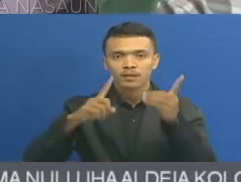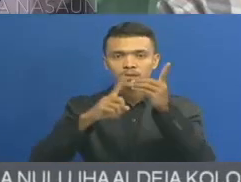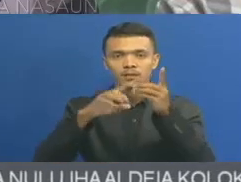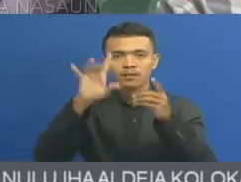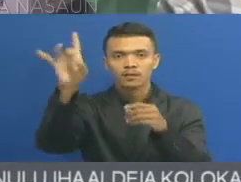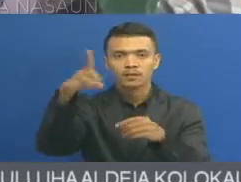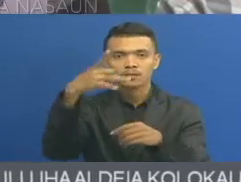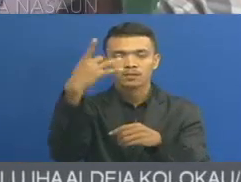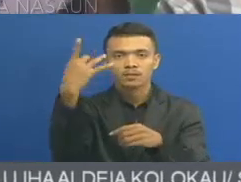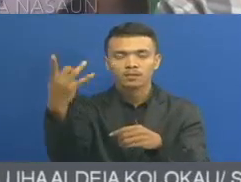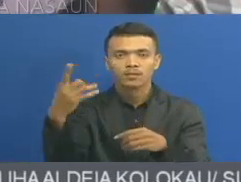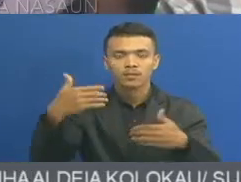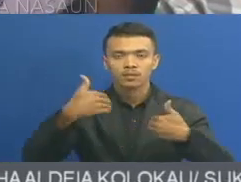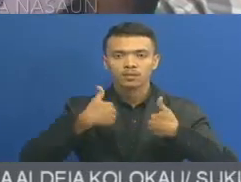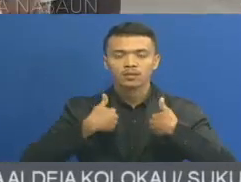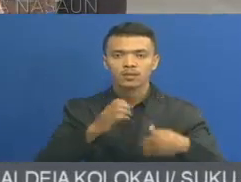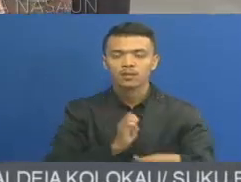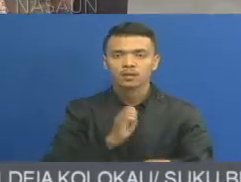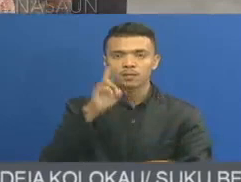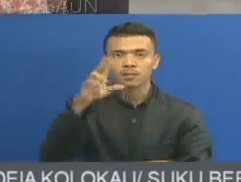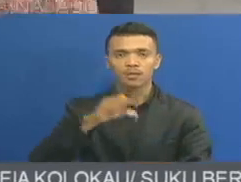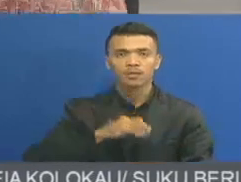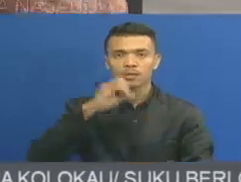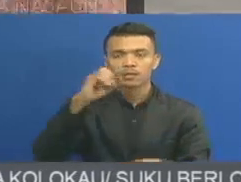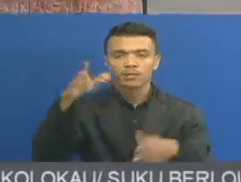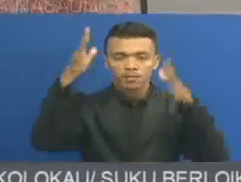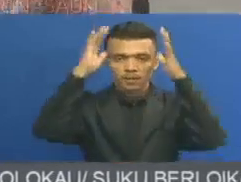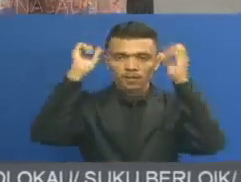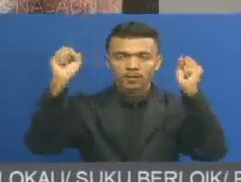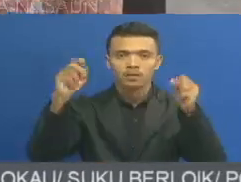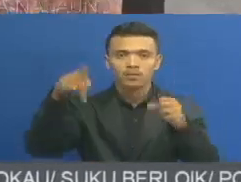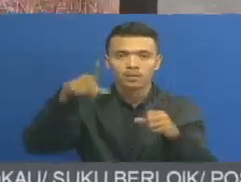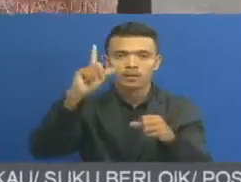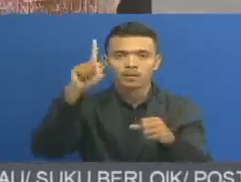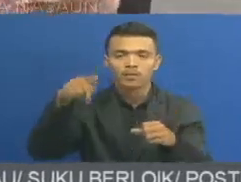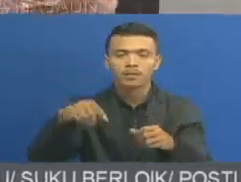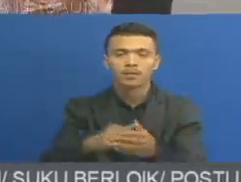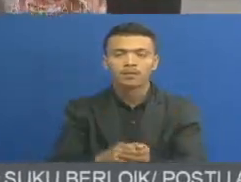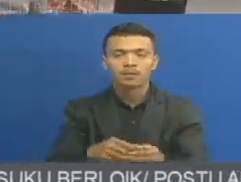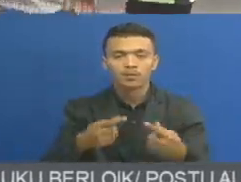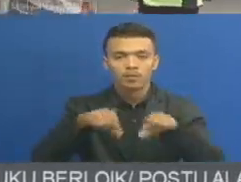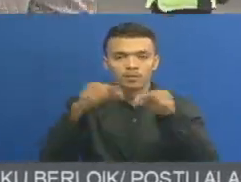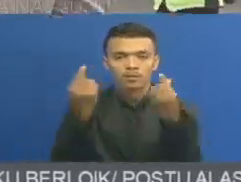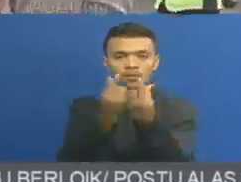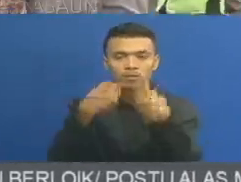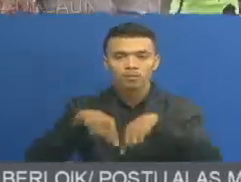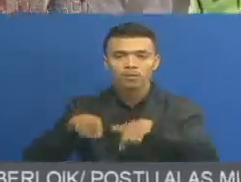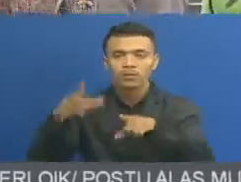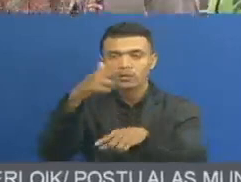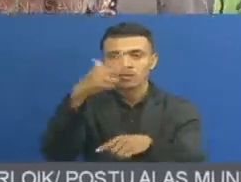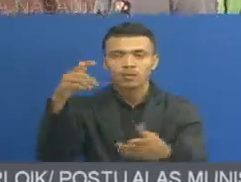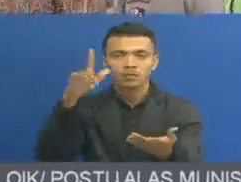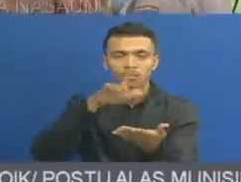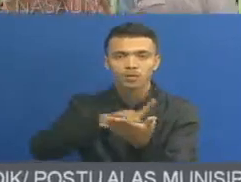18, ia Ermera Gleno. Presidente PLP actual chefe governo da Walu, a equipa desloca para NTT, o avião